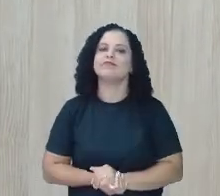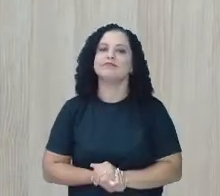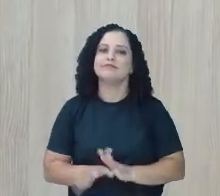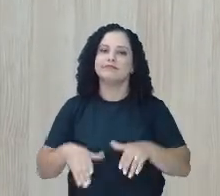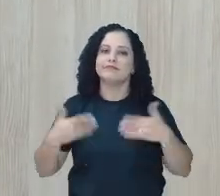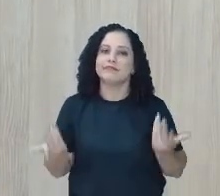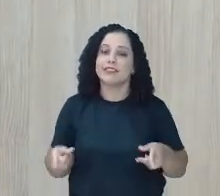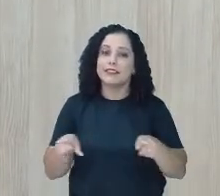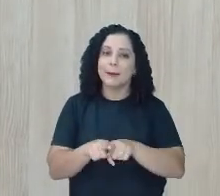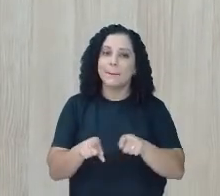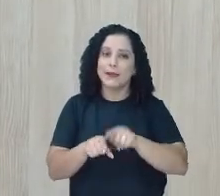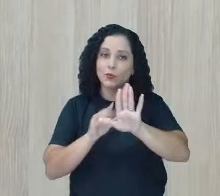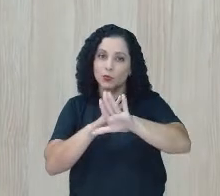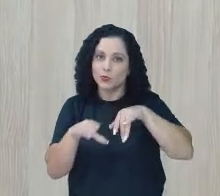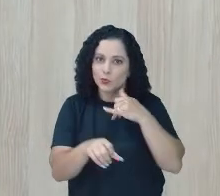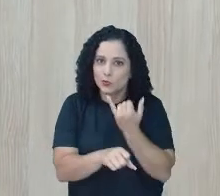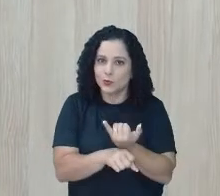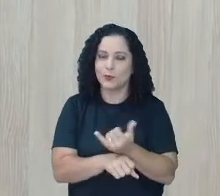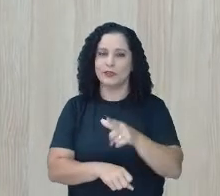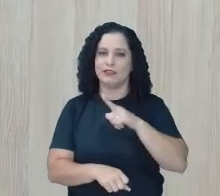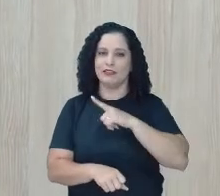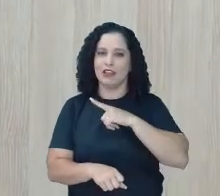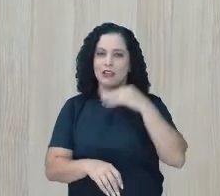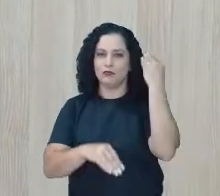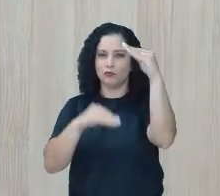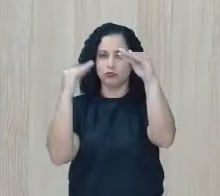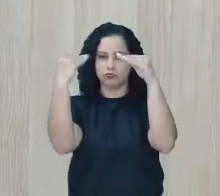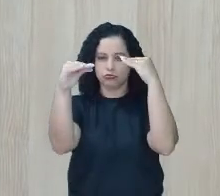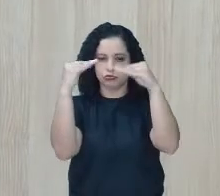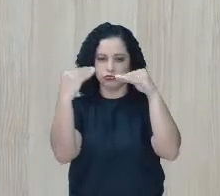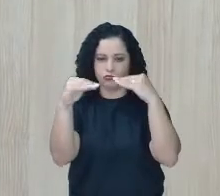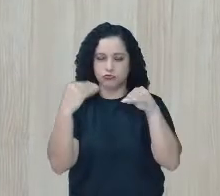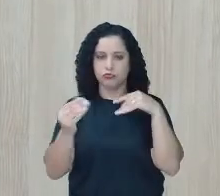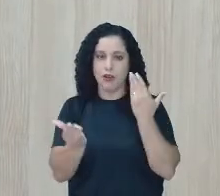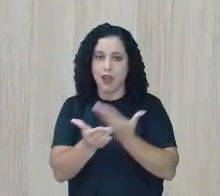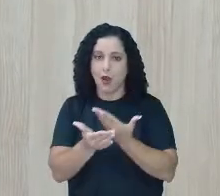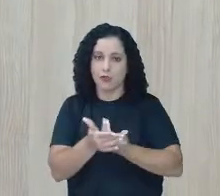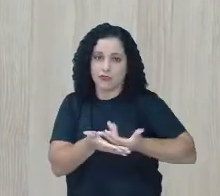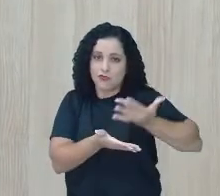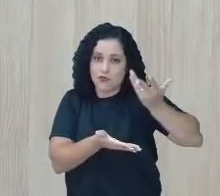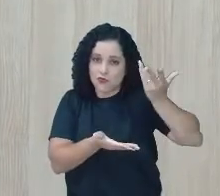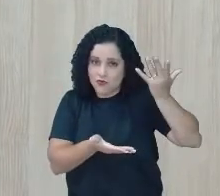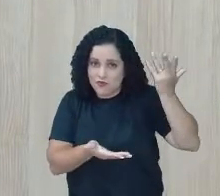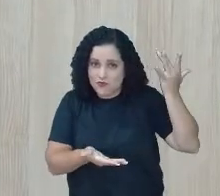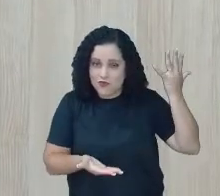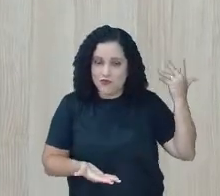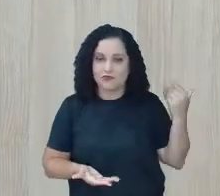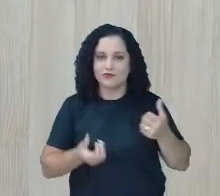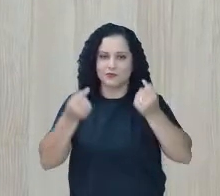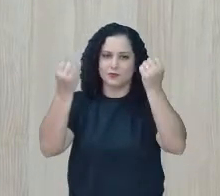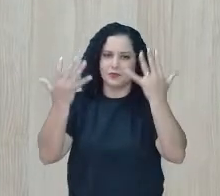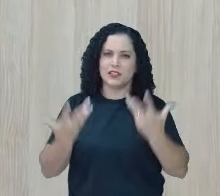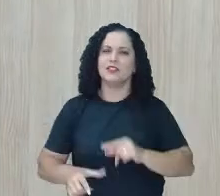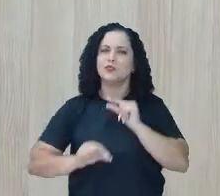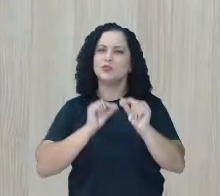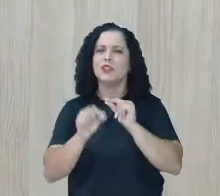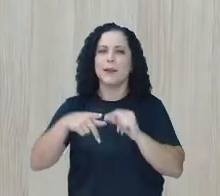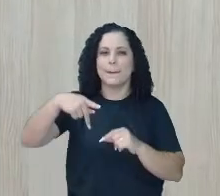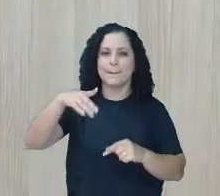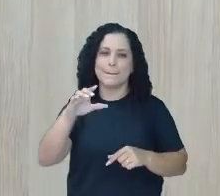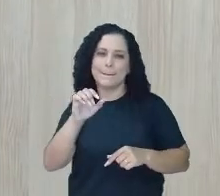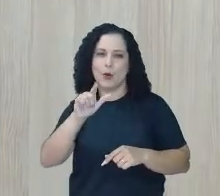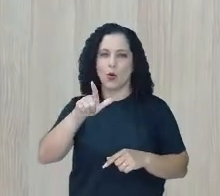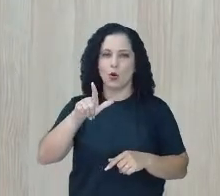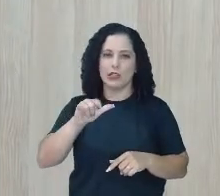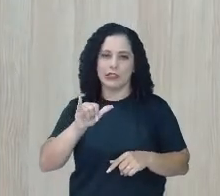lá no YouTube a gente já tem repositório com as aulas de dias anteriores, falando um pouquinho sobre polígonos. A aula